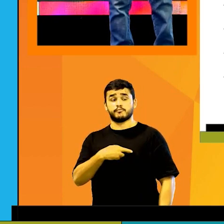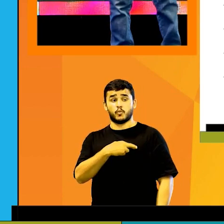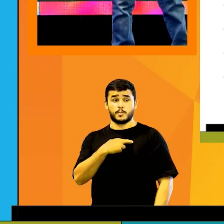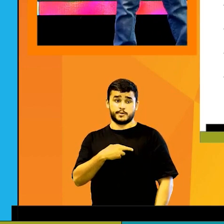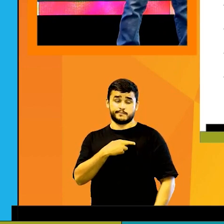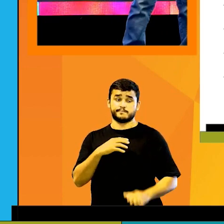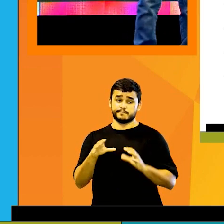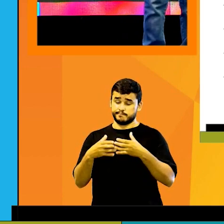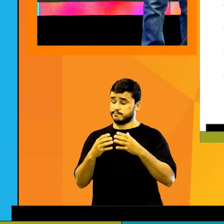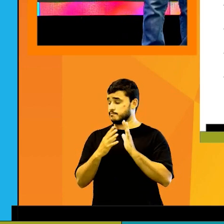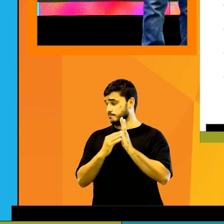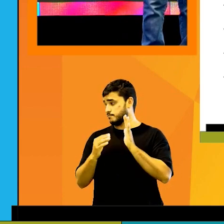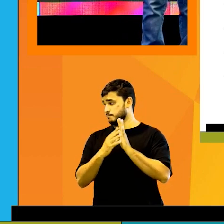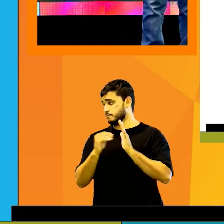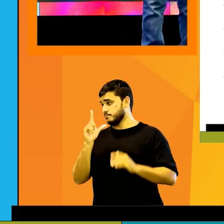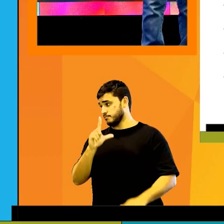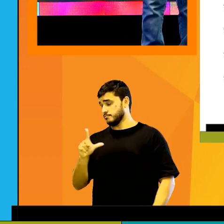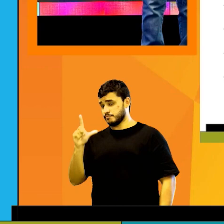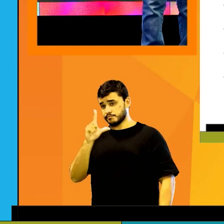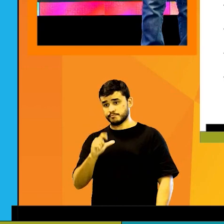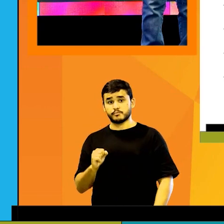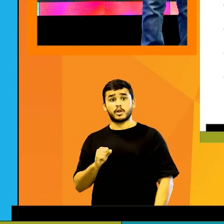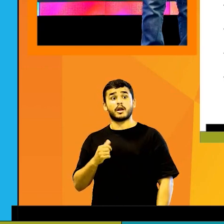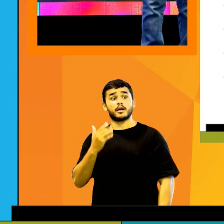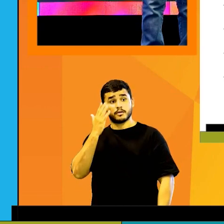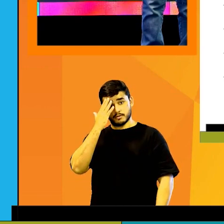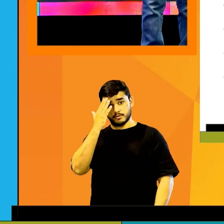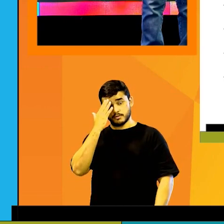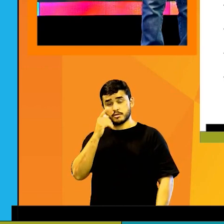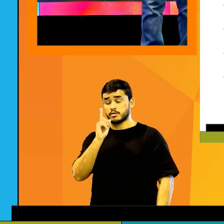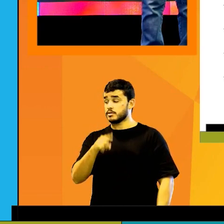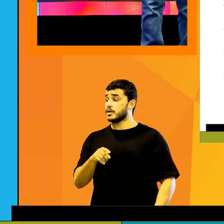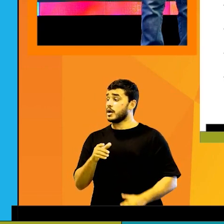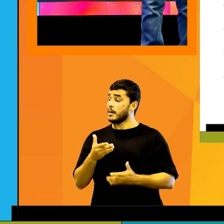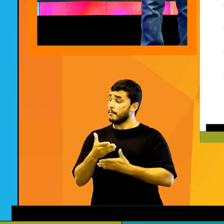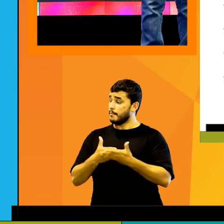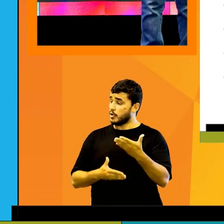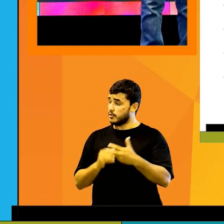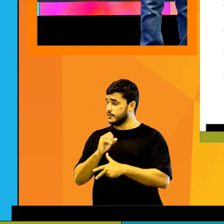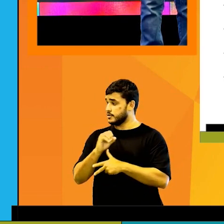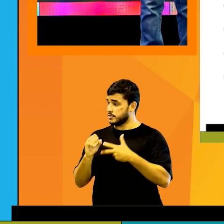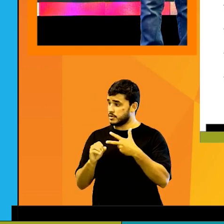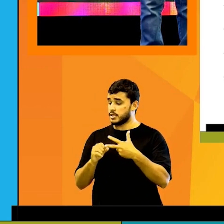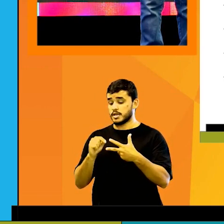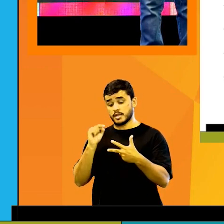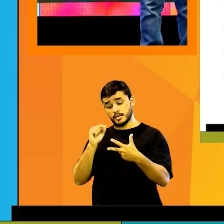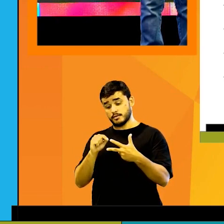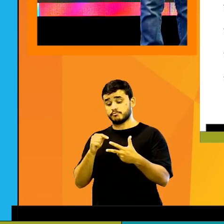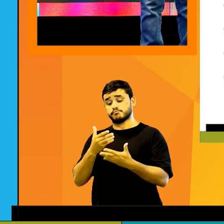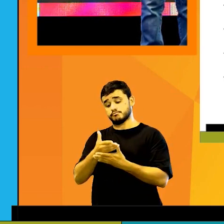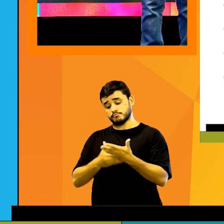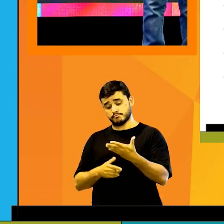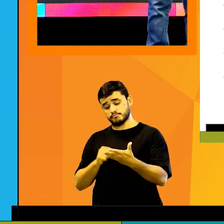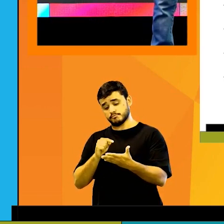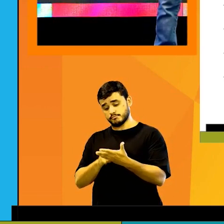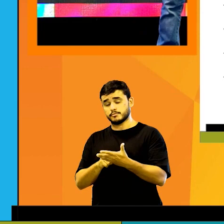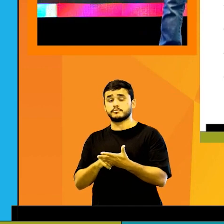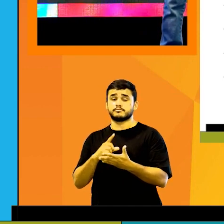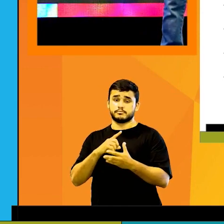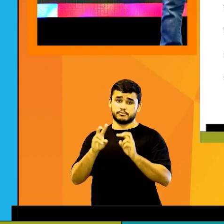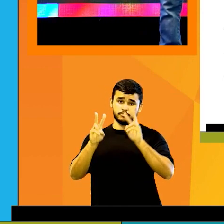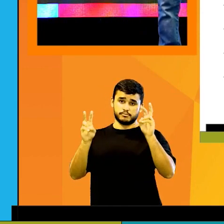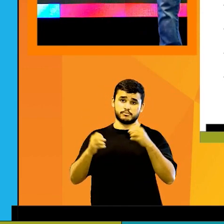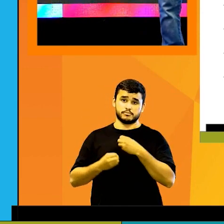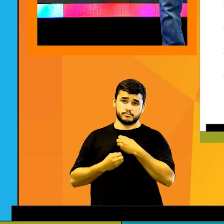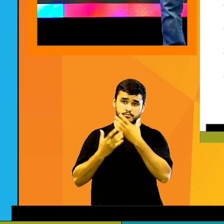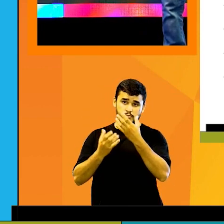a habilidade 16, na questão, lá no Enem, ela vai cobrar de vocês, para vocês identificarem, ou no poema,